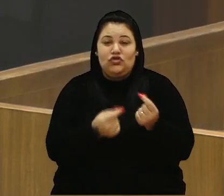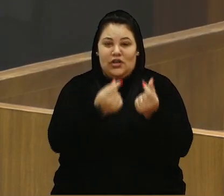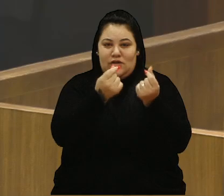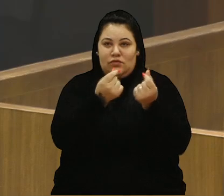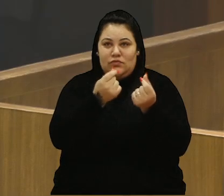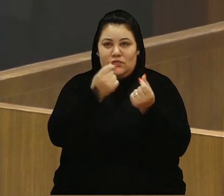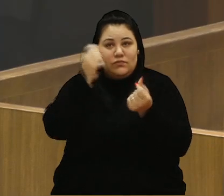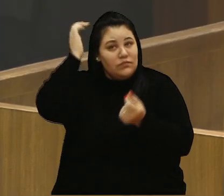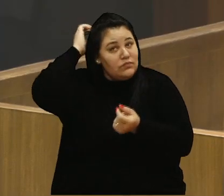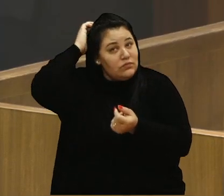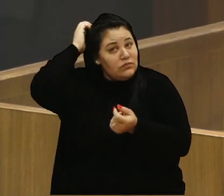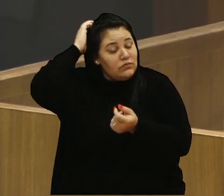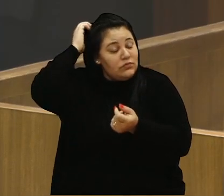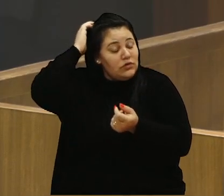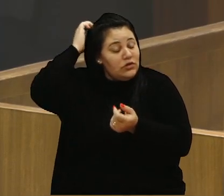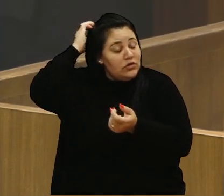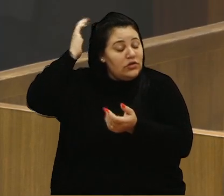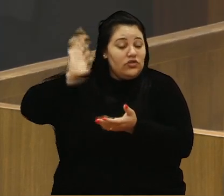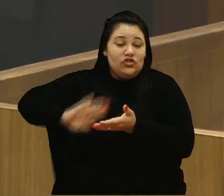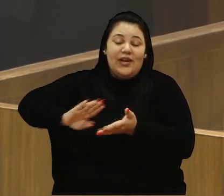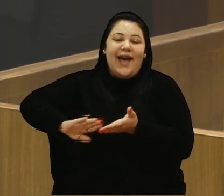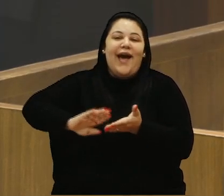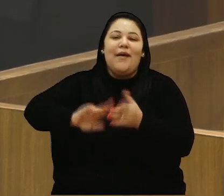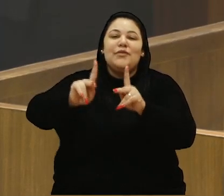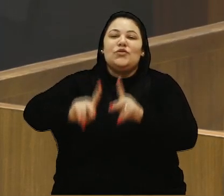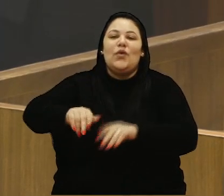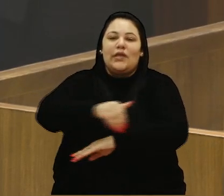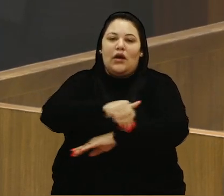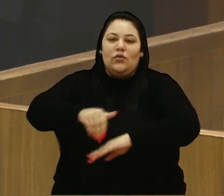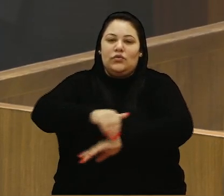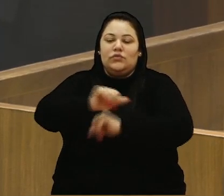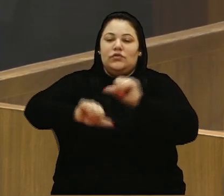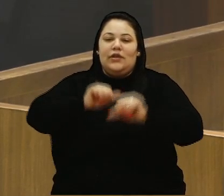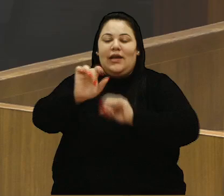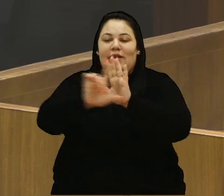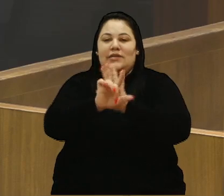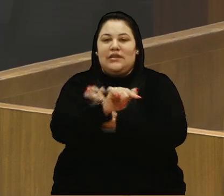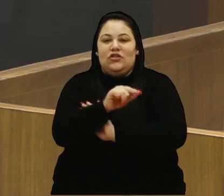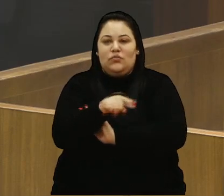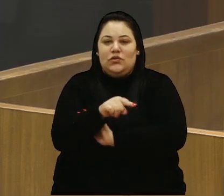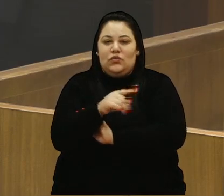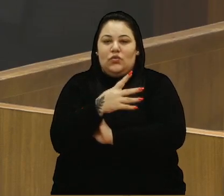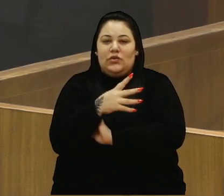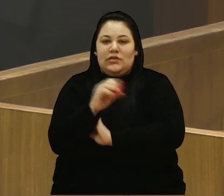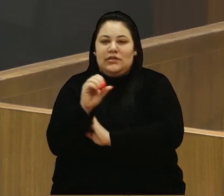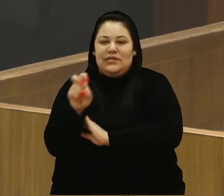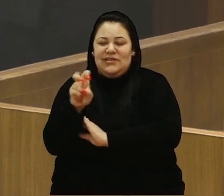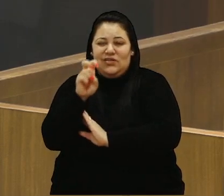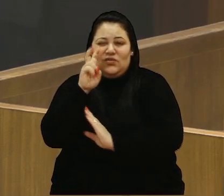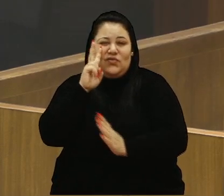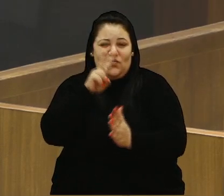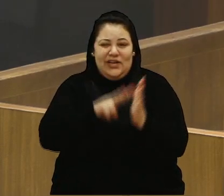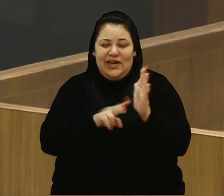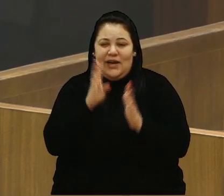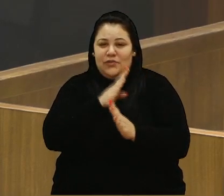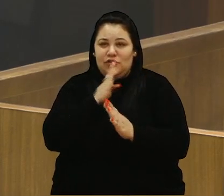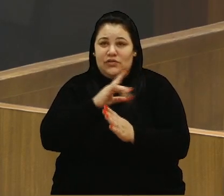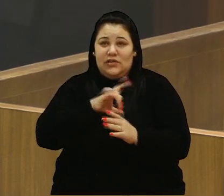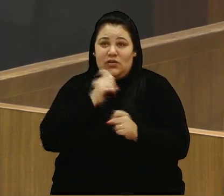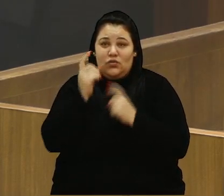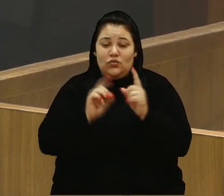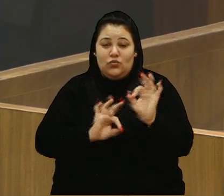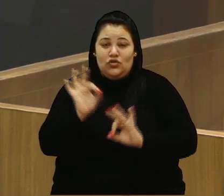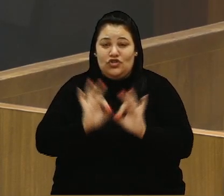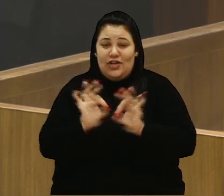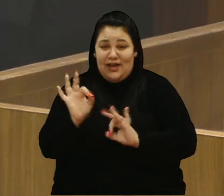pessoas da rua, né? Então, aqui a gente fala de alterar a lei 7.405, eu vou ler bem rapidinho. Existem projetos em Caxias do Sul